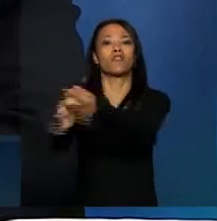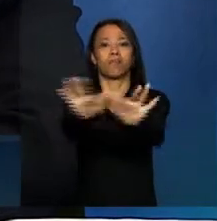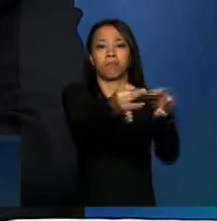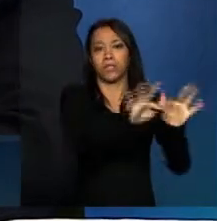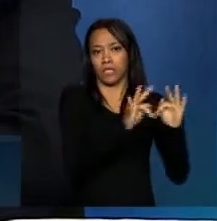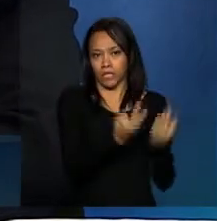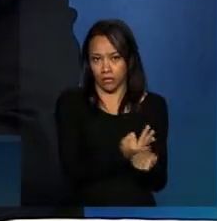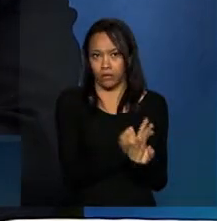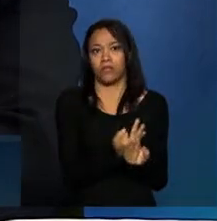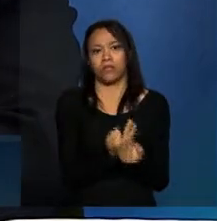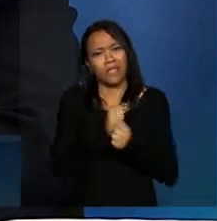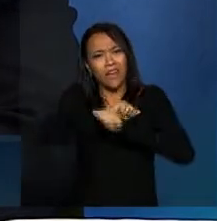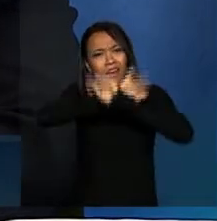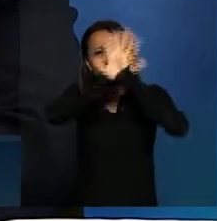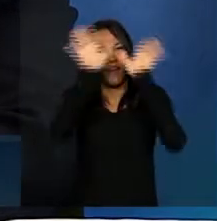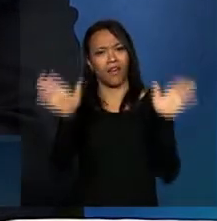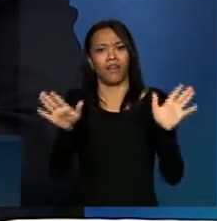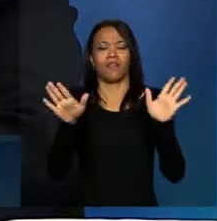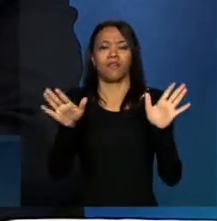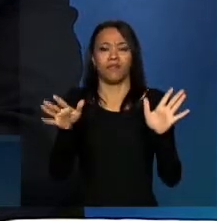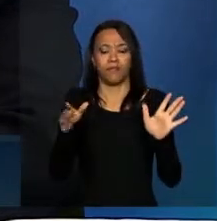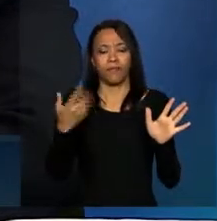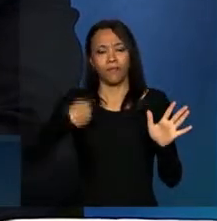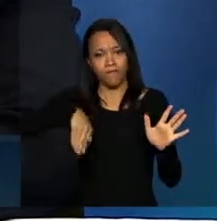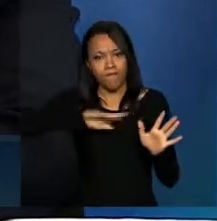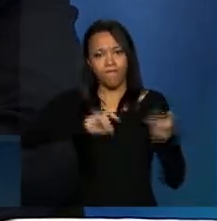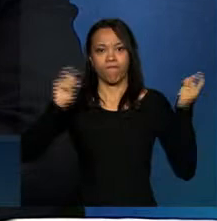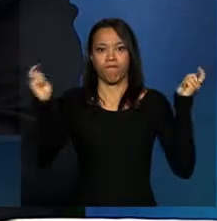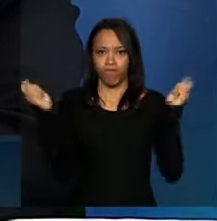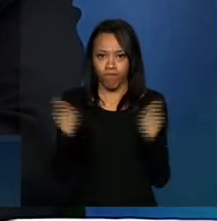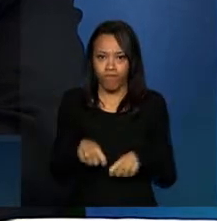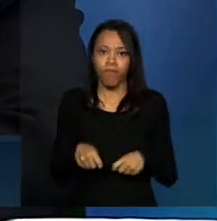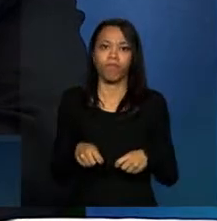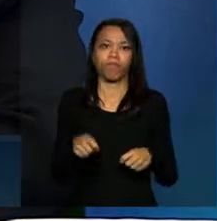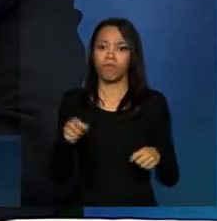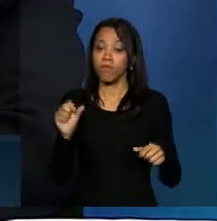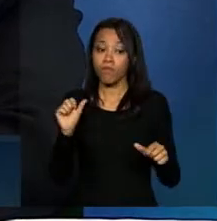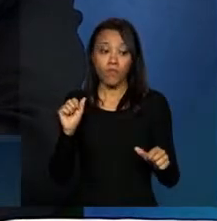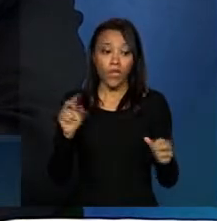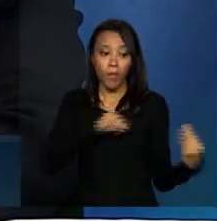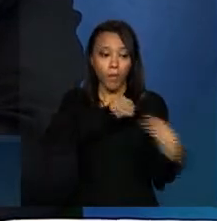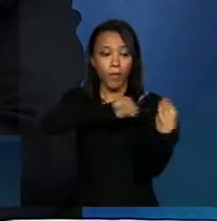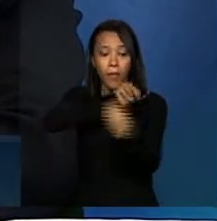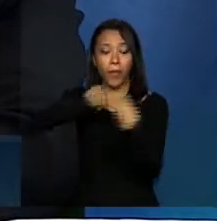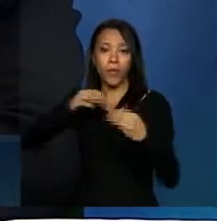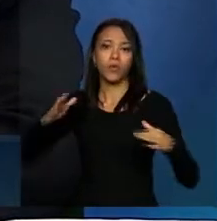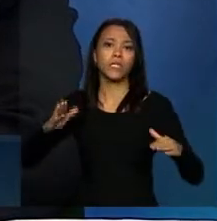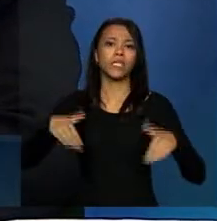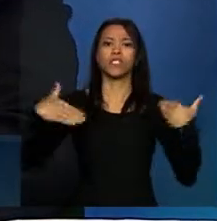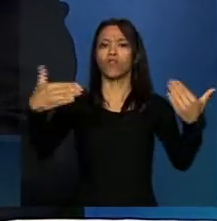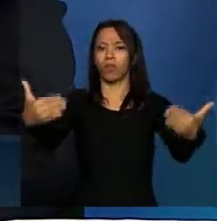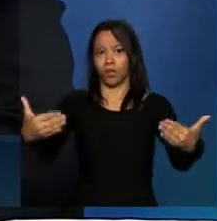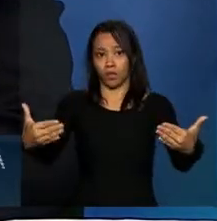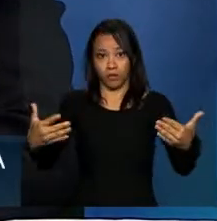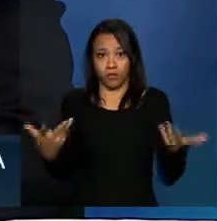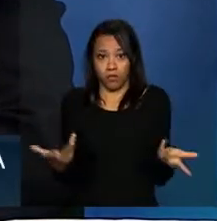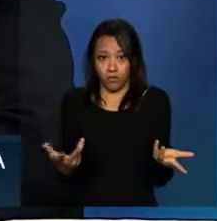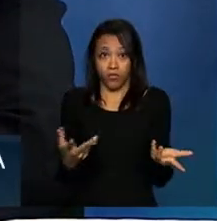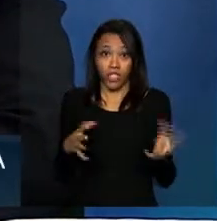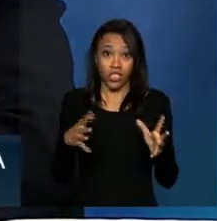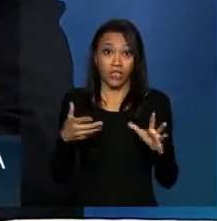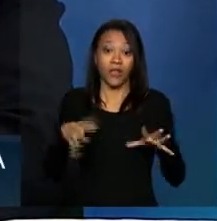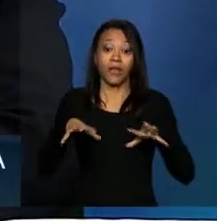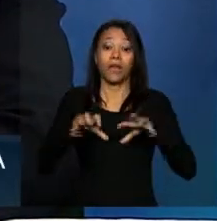de reforma agrária, onde a gente possa discutir o desenvolvimento junto com o acesso à terra. Então, a